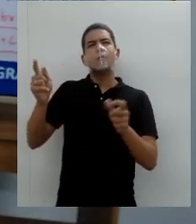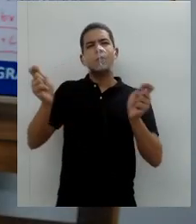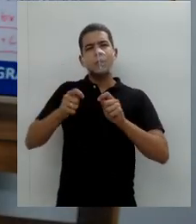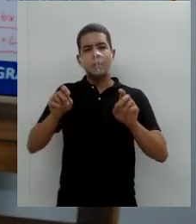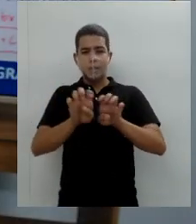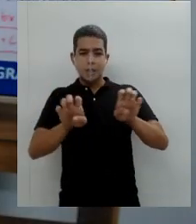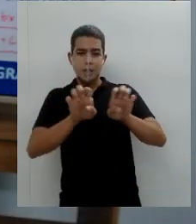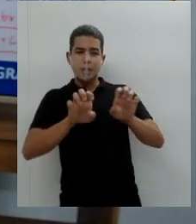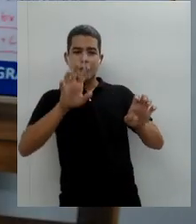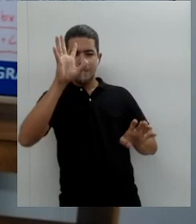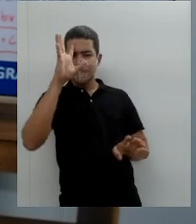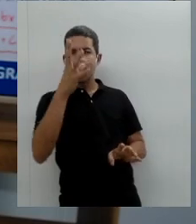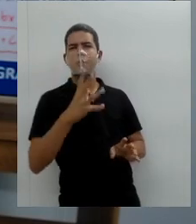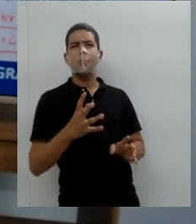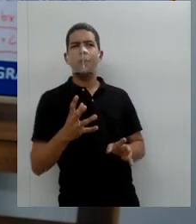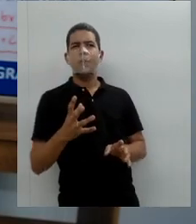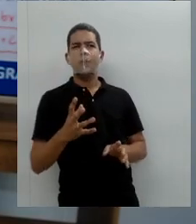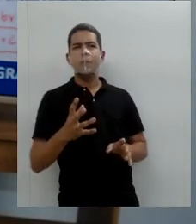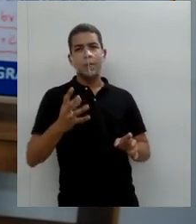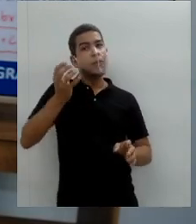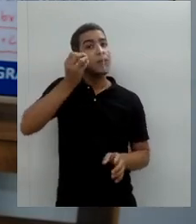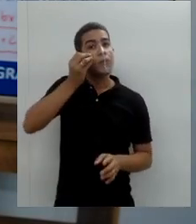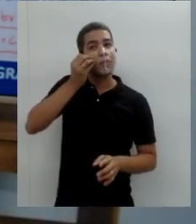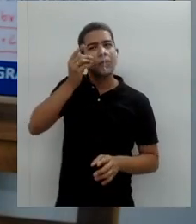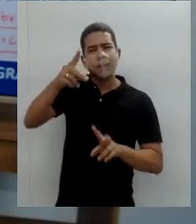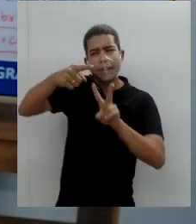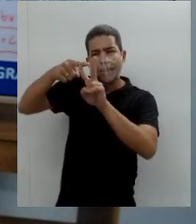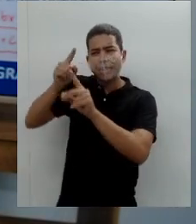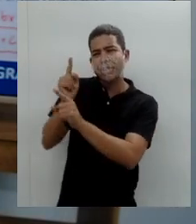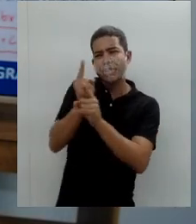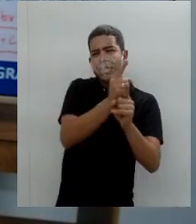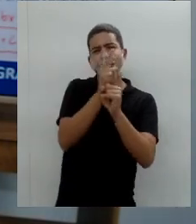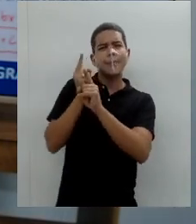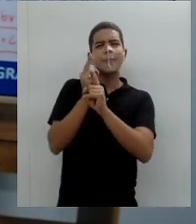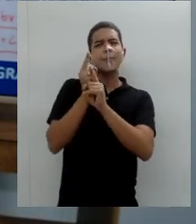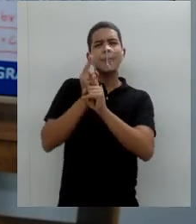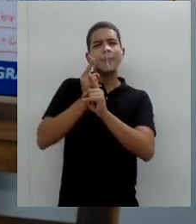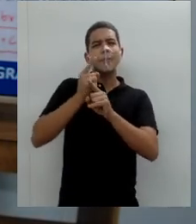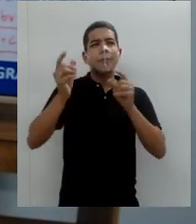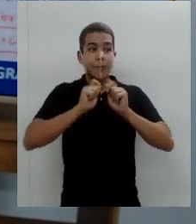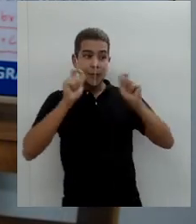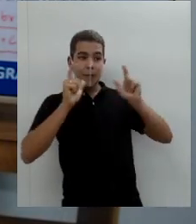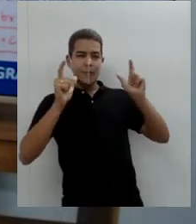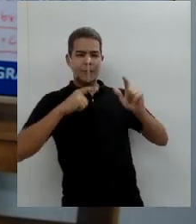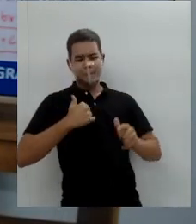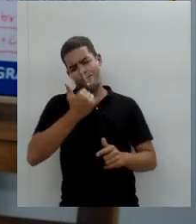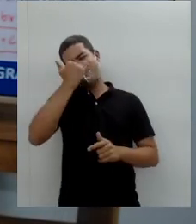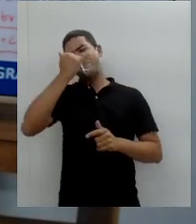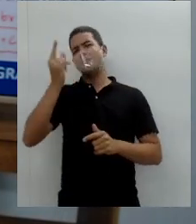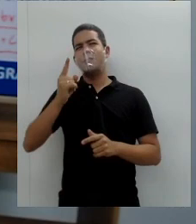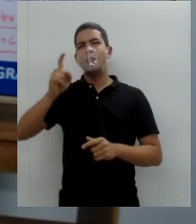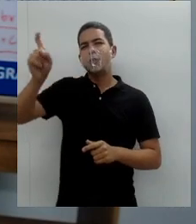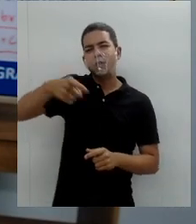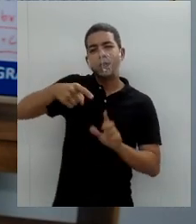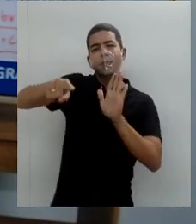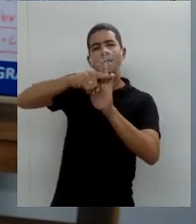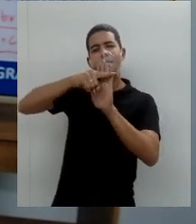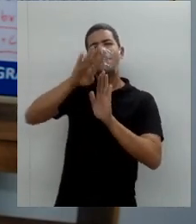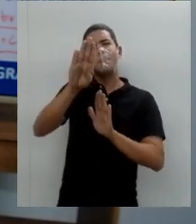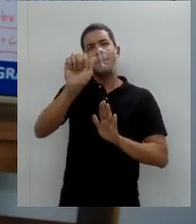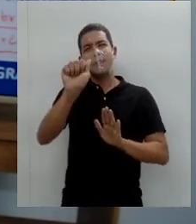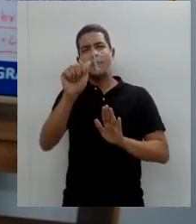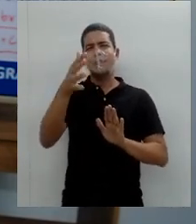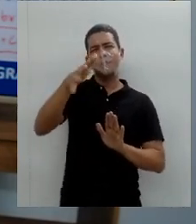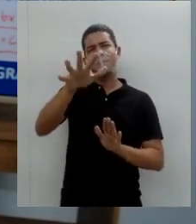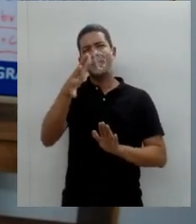do segundo grau. Terei que encontrar suas raízes com atenção para não me dar mal. O x é menos b mais